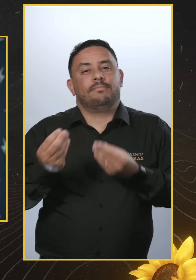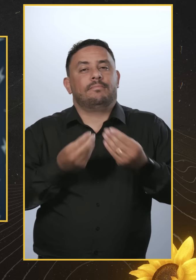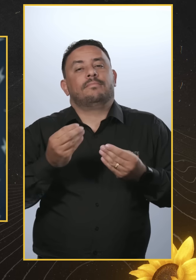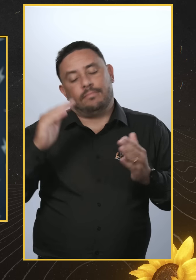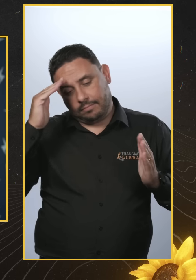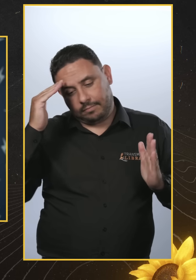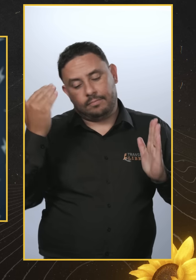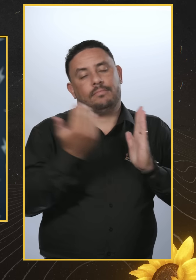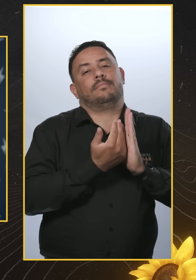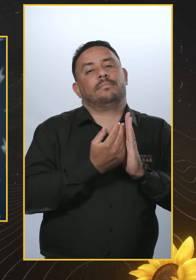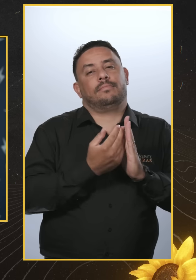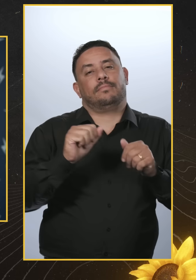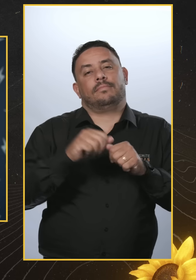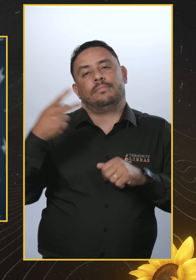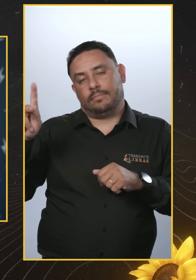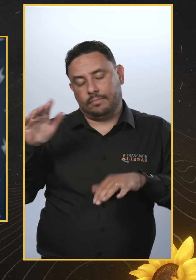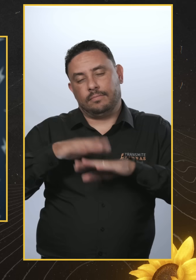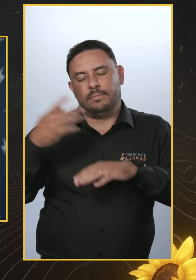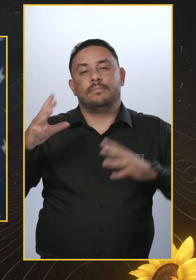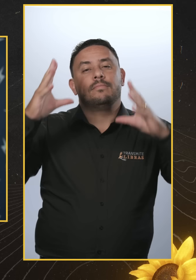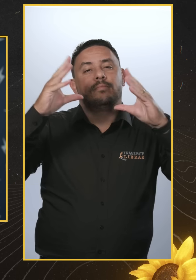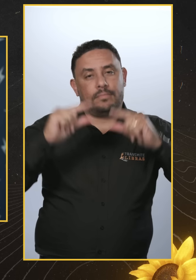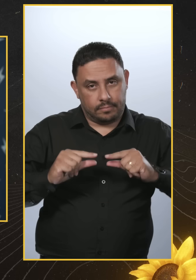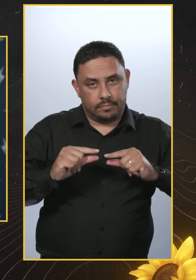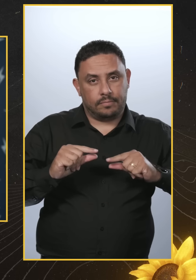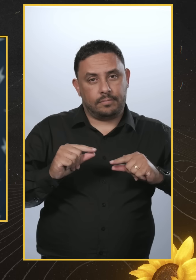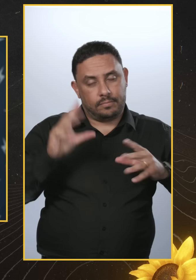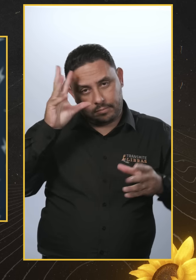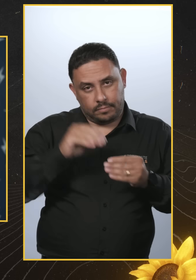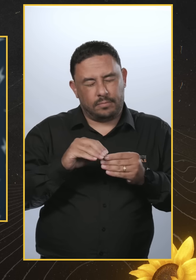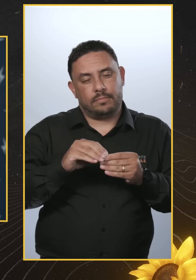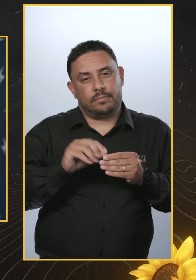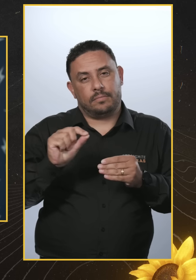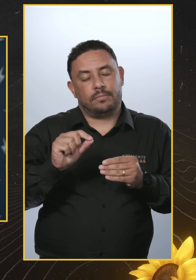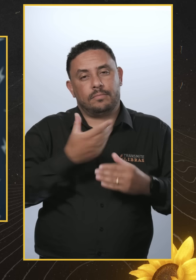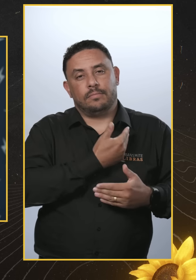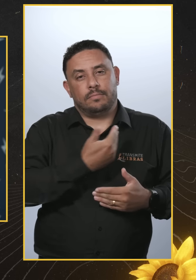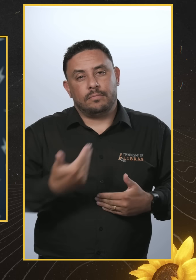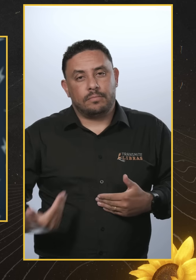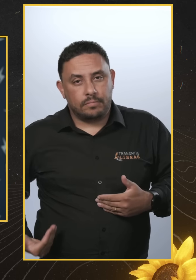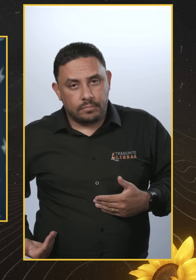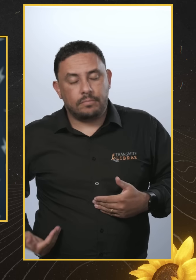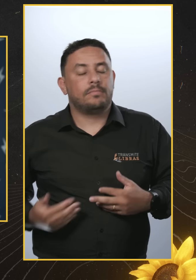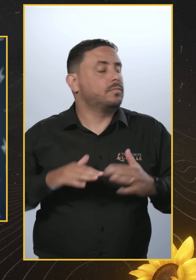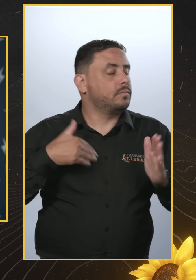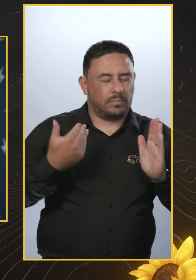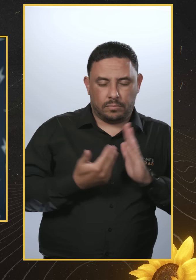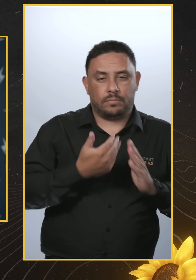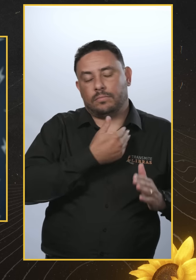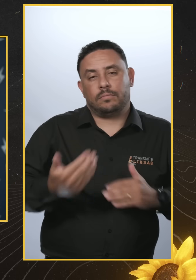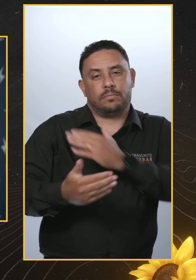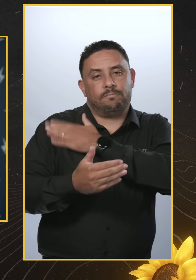respeitar foi ele que fez acabou Resumindo era um governo austero era um governo todo governo de direita a